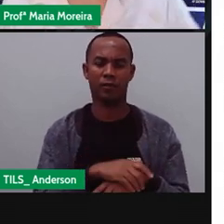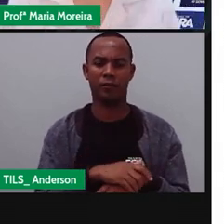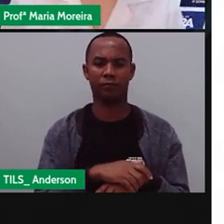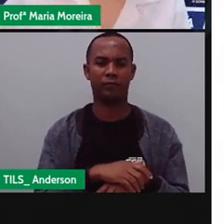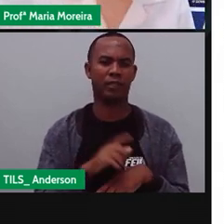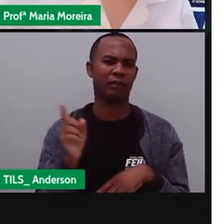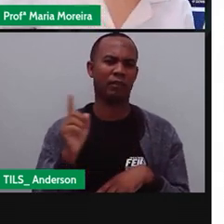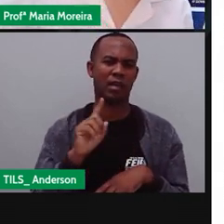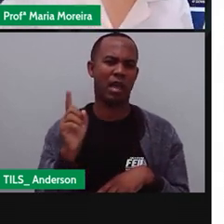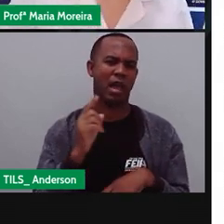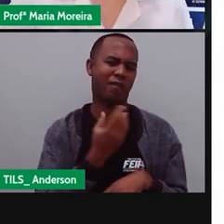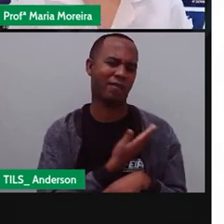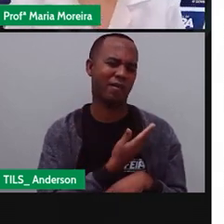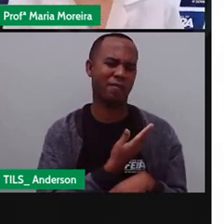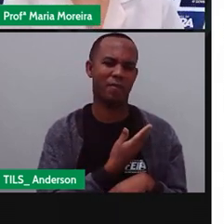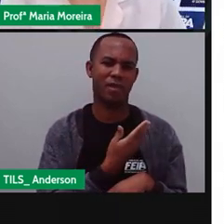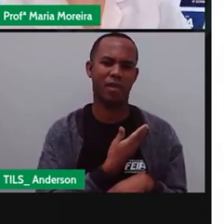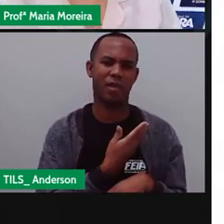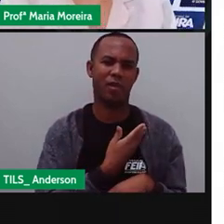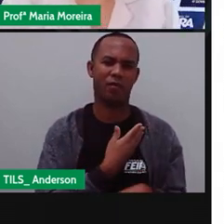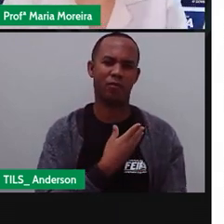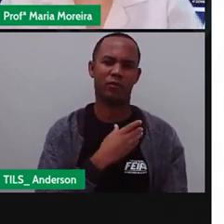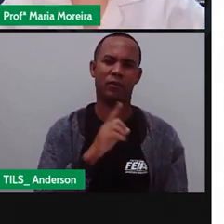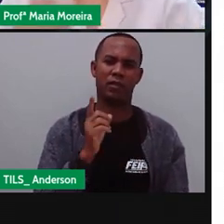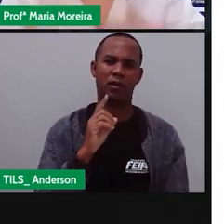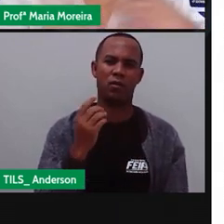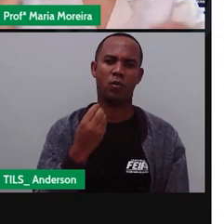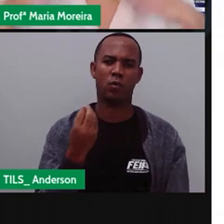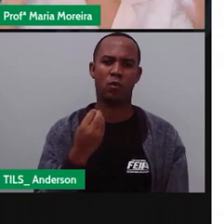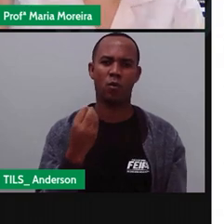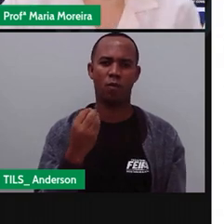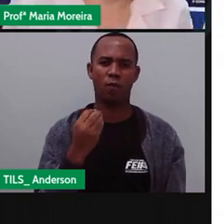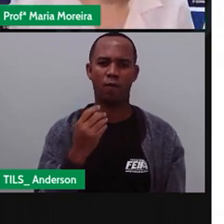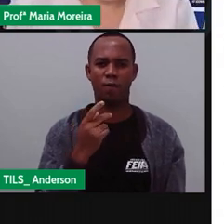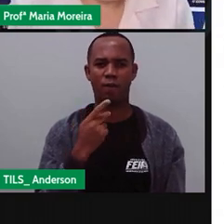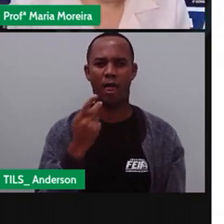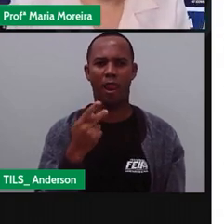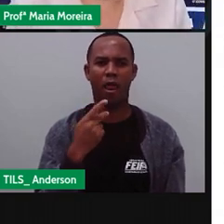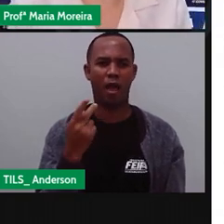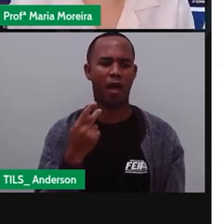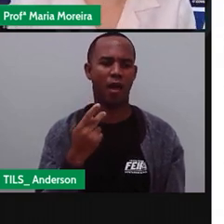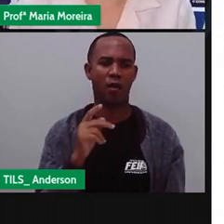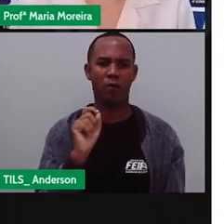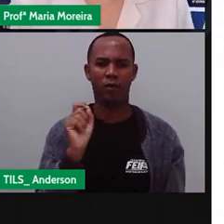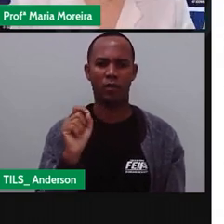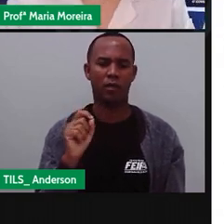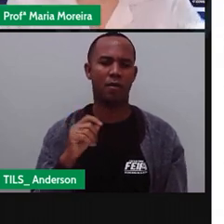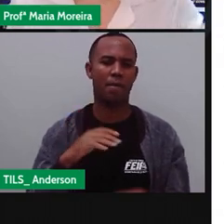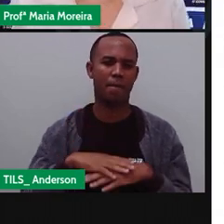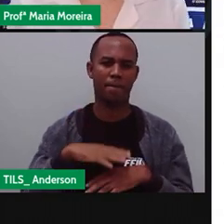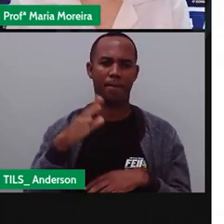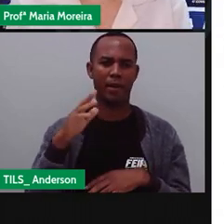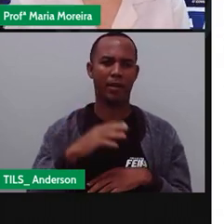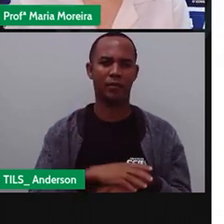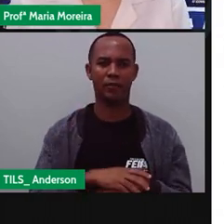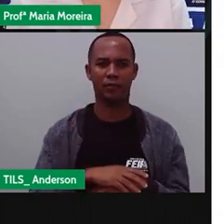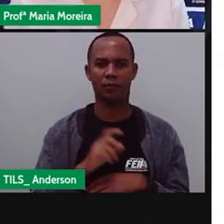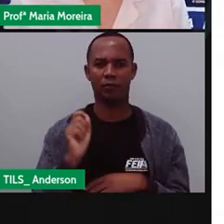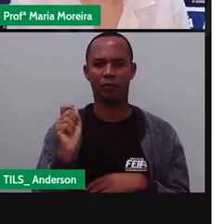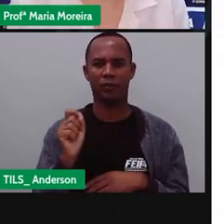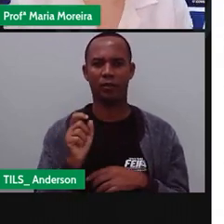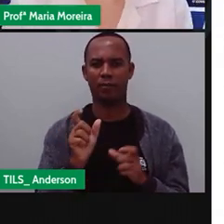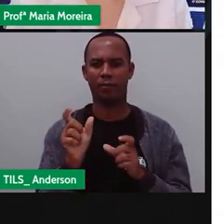ah, não, é um amigo e tal, e a gente acaba falando, essa linguagem que a prof fala com vocês aqui, na maioria das vezes, é uma linguagem